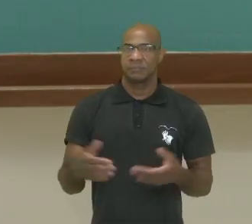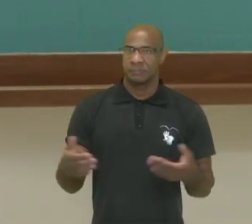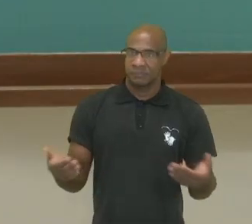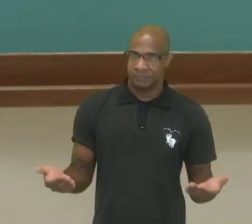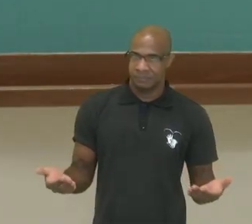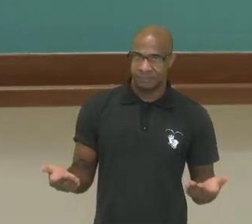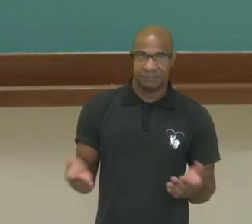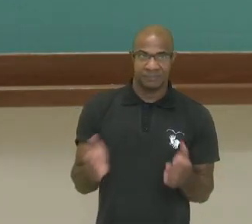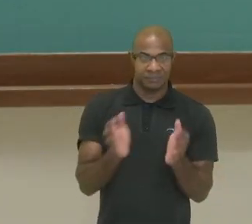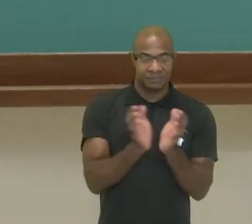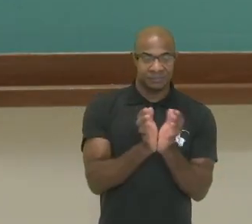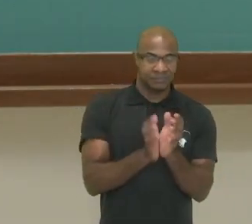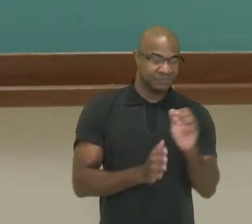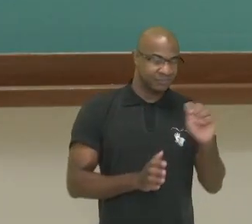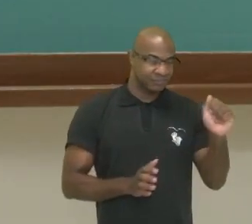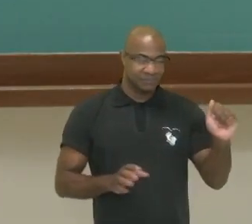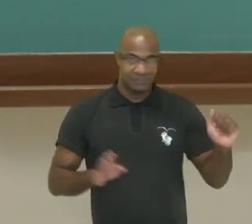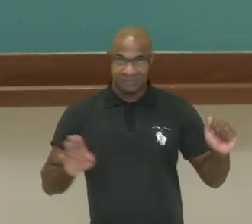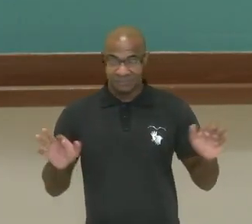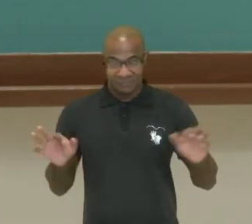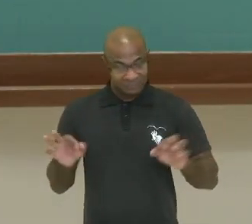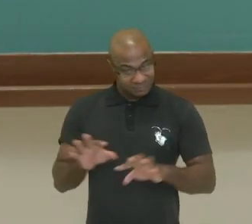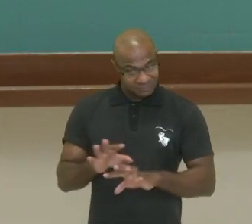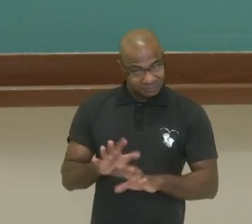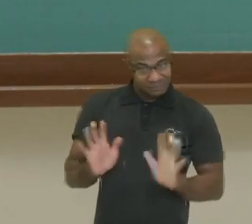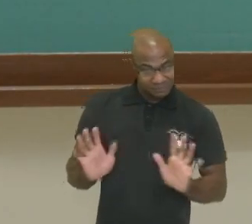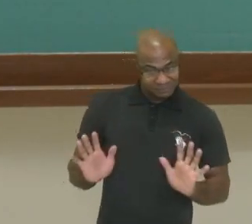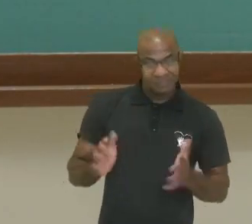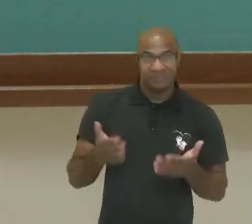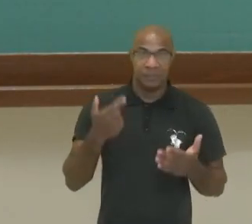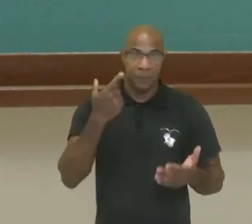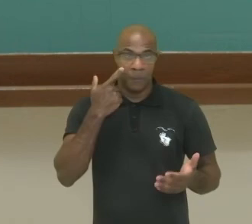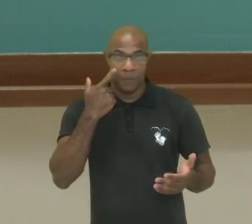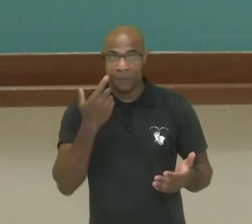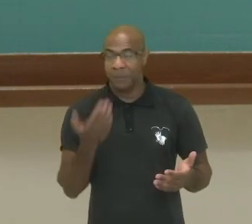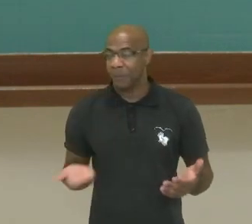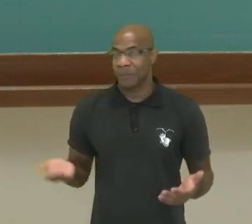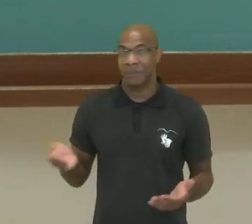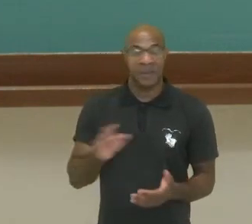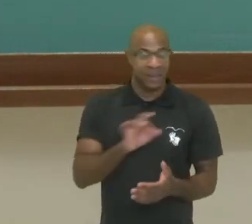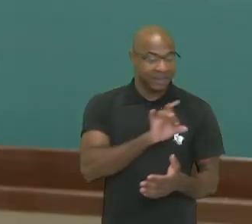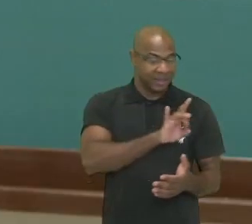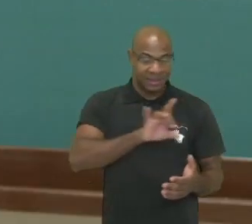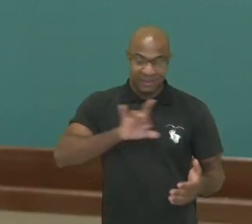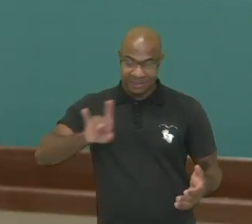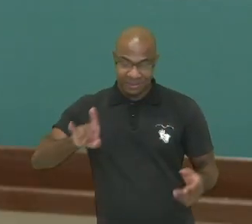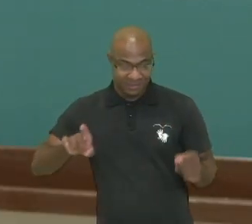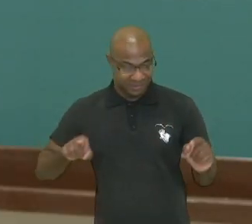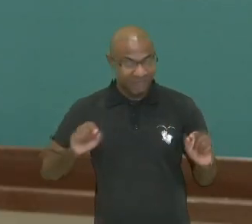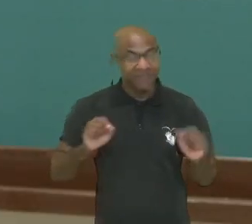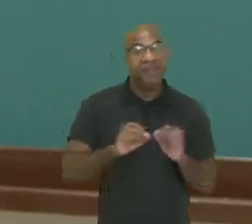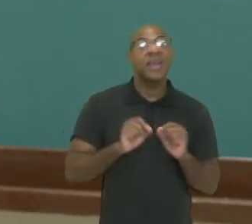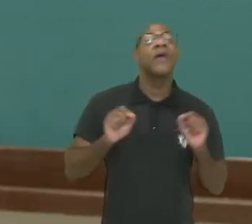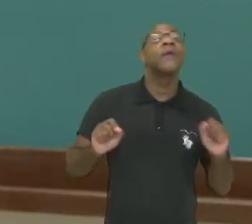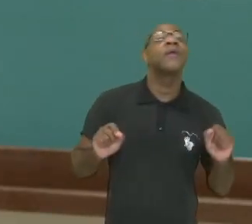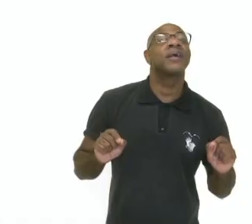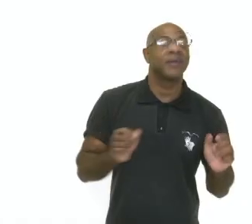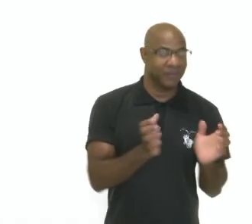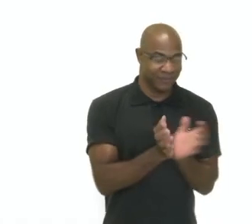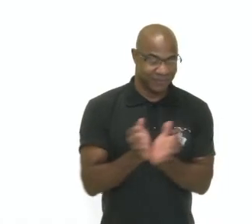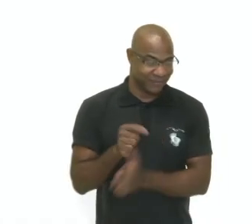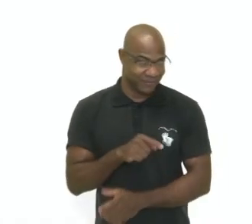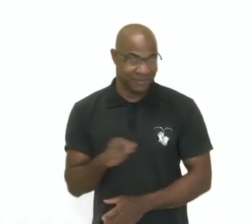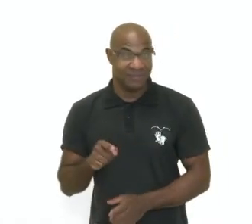Grupo A, grupo B, preparados? Bora ver então. Cada grupo vai fazer o quê?